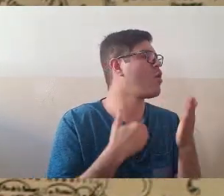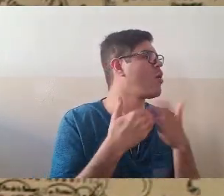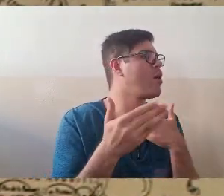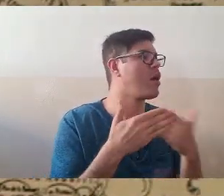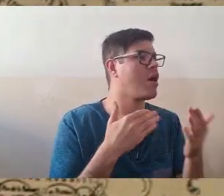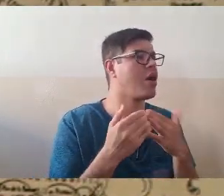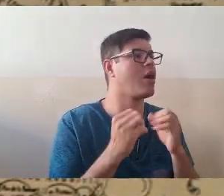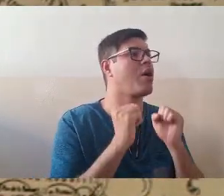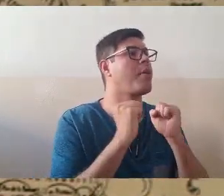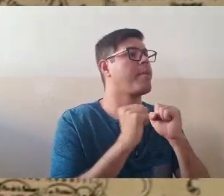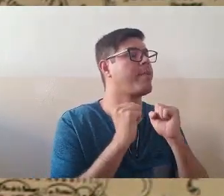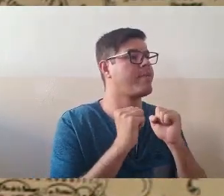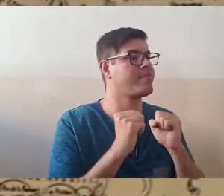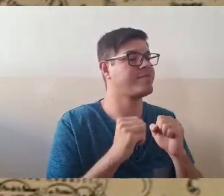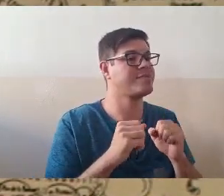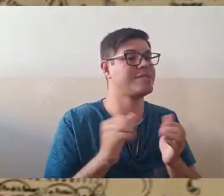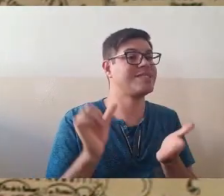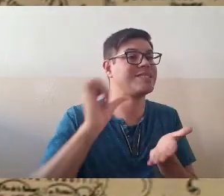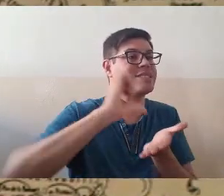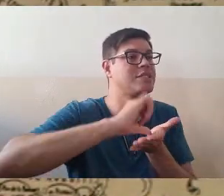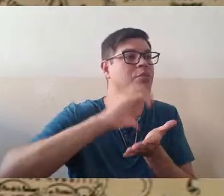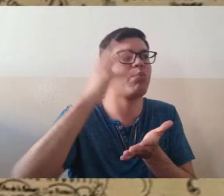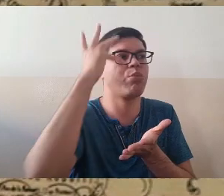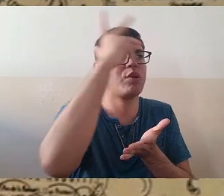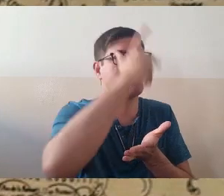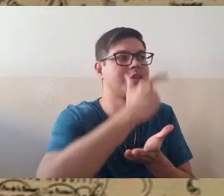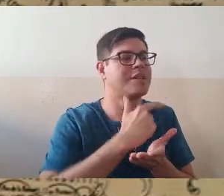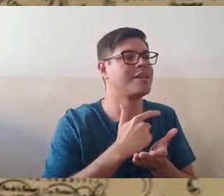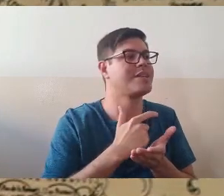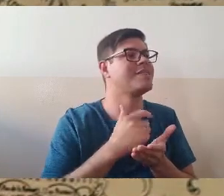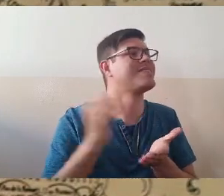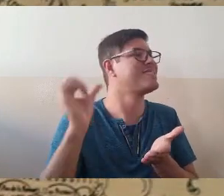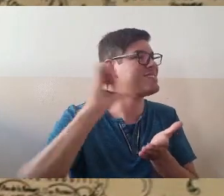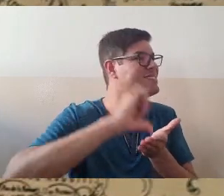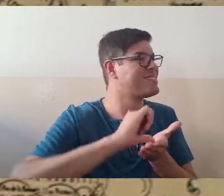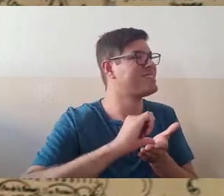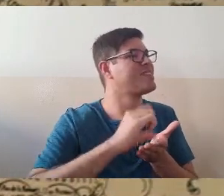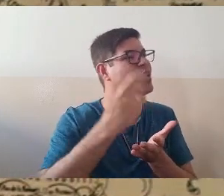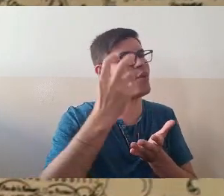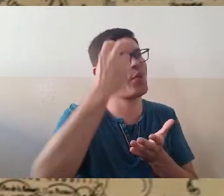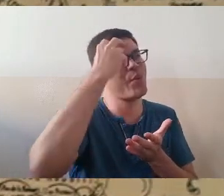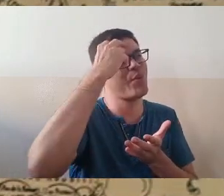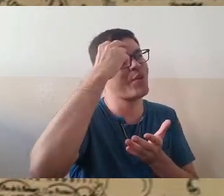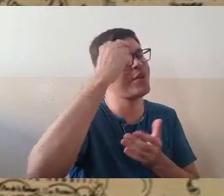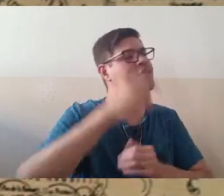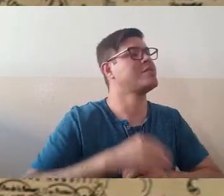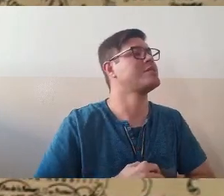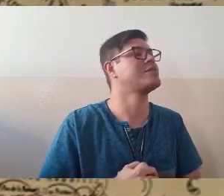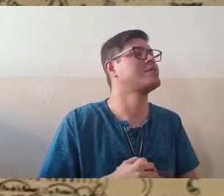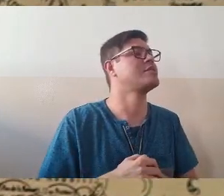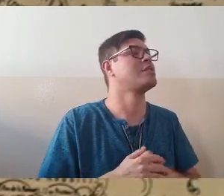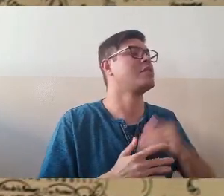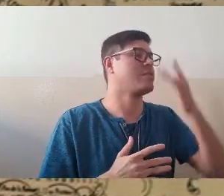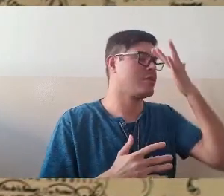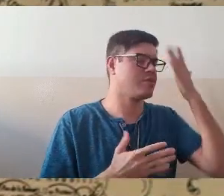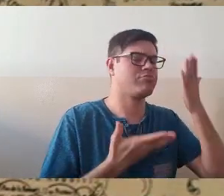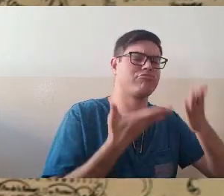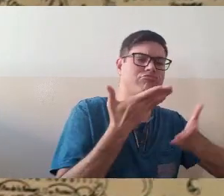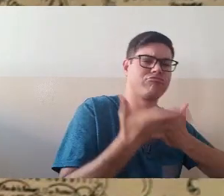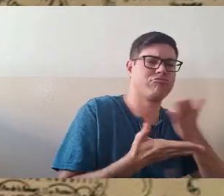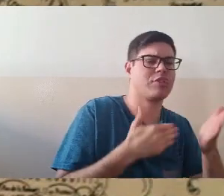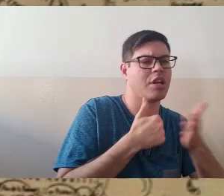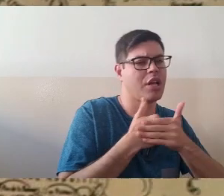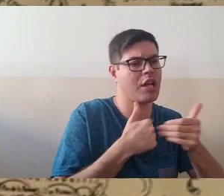muito bonita, um lugar maravilhoso que é o Centro Cultural, né? Que é cuidado com tanto carinho, com tanto amor, com tanto zelo, como os